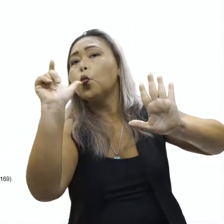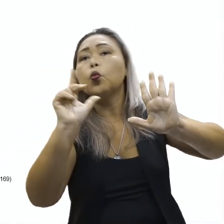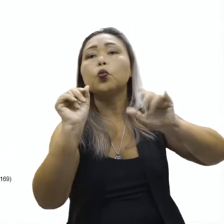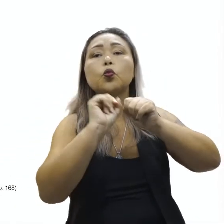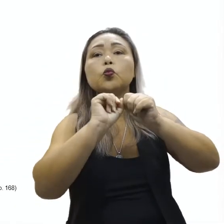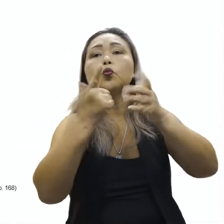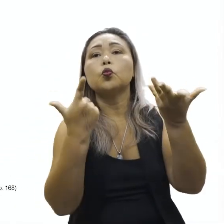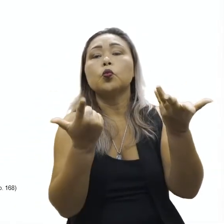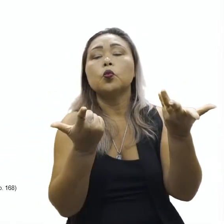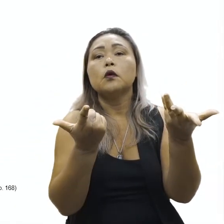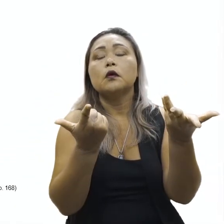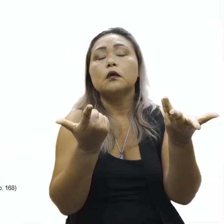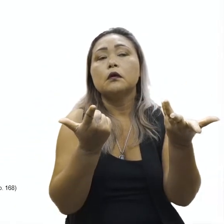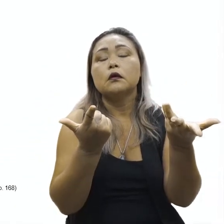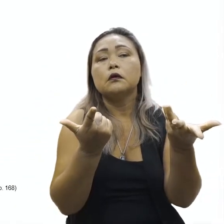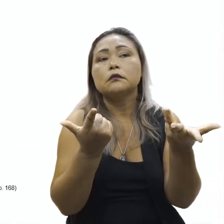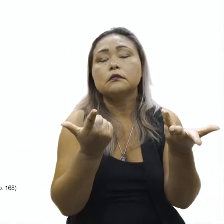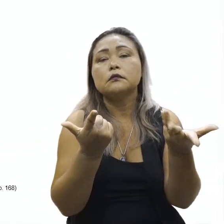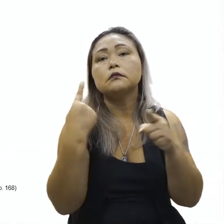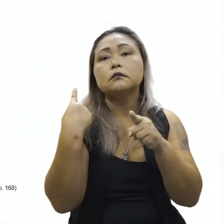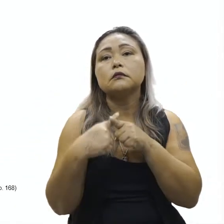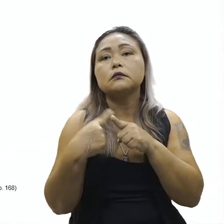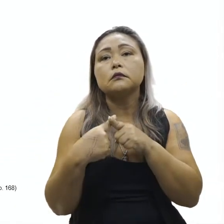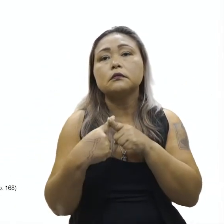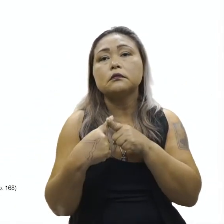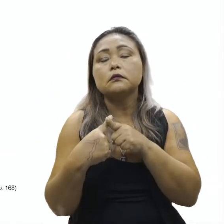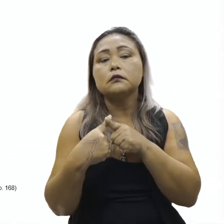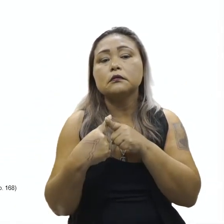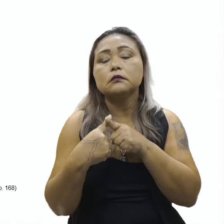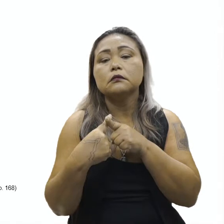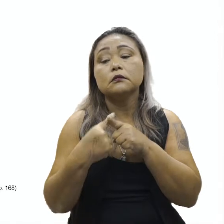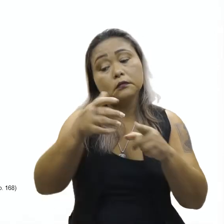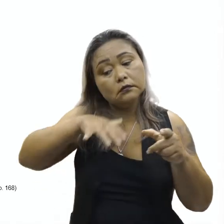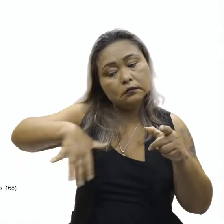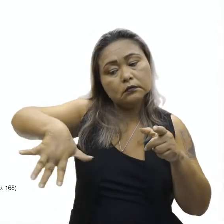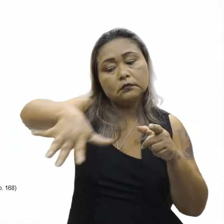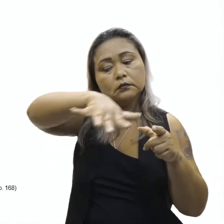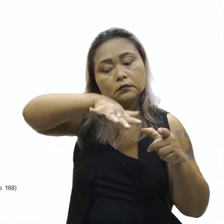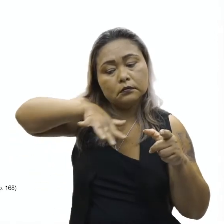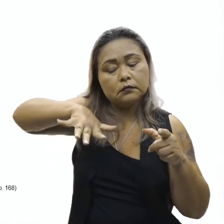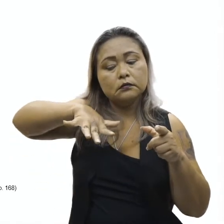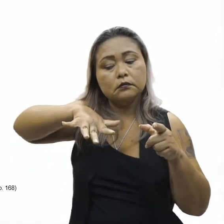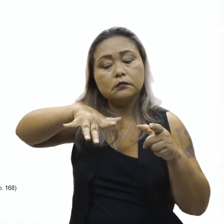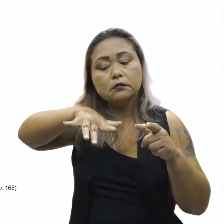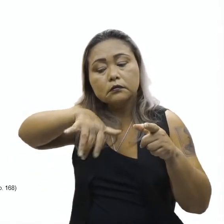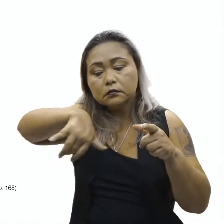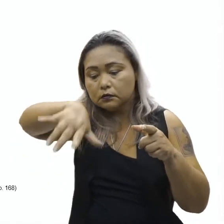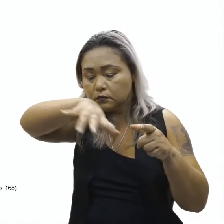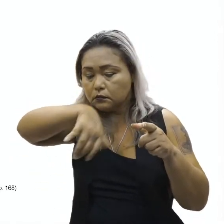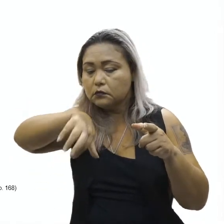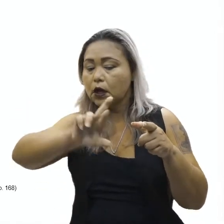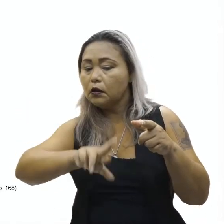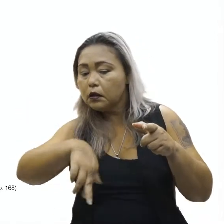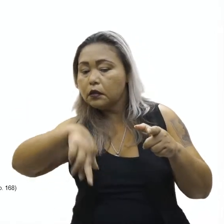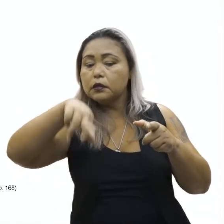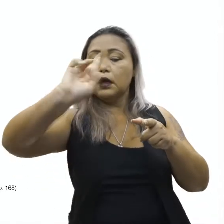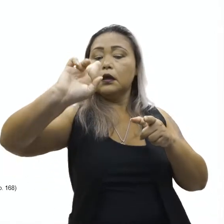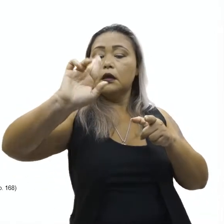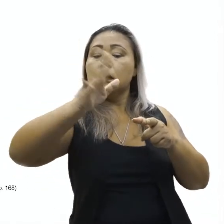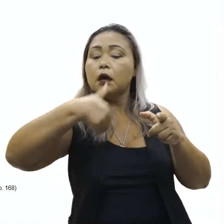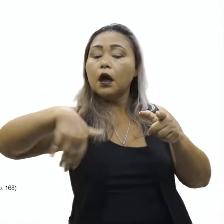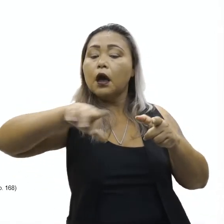Por quê? Porque essas deliberações coletivas, essas decisões, né, que a gente está falando de